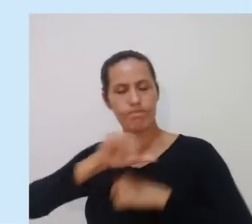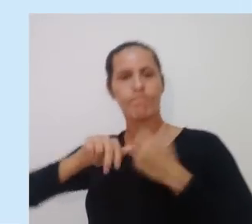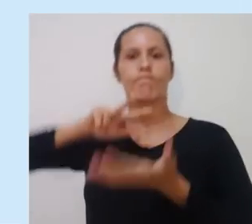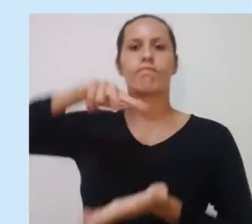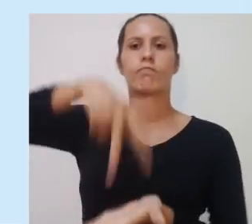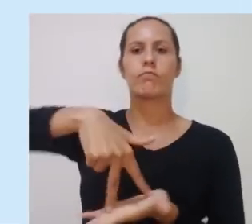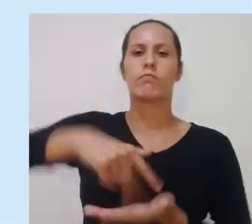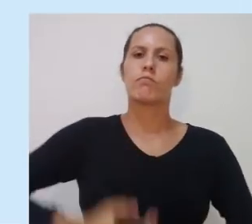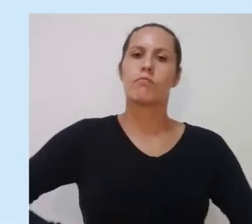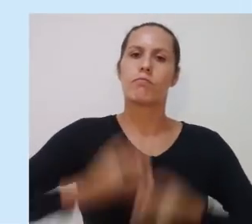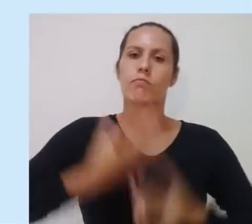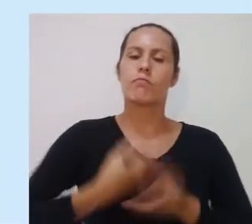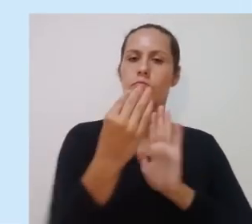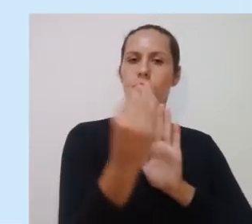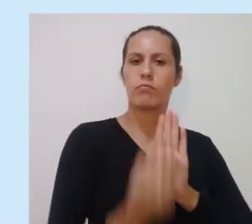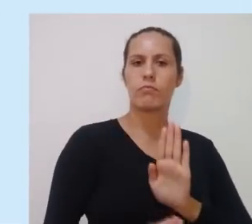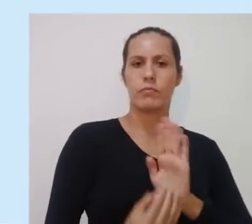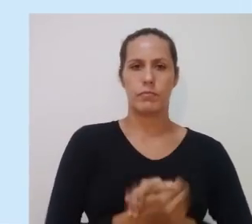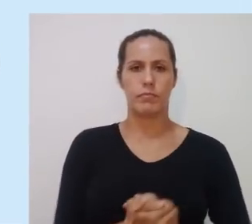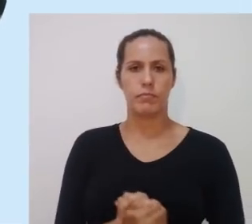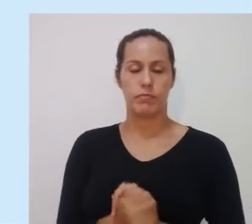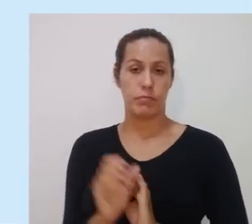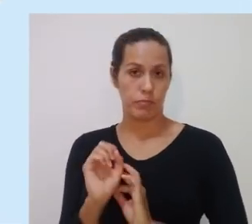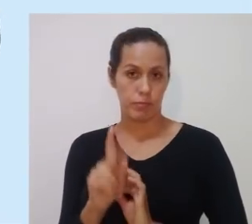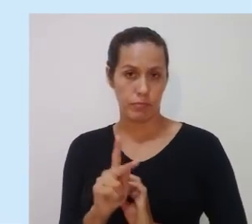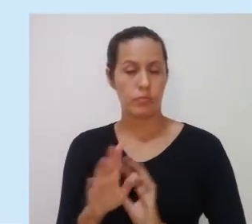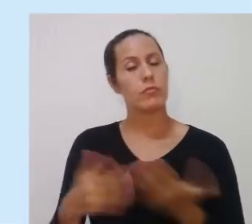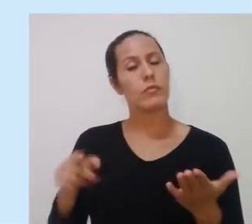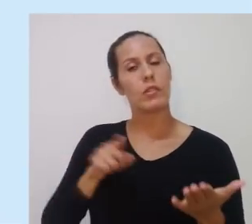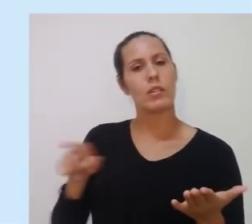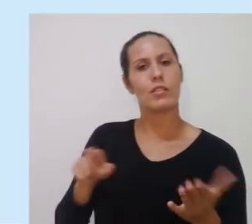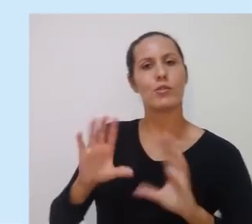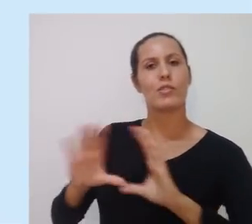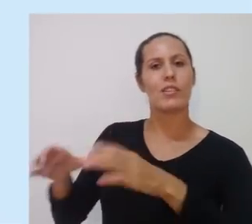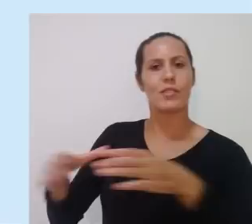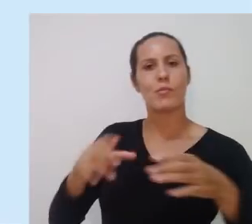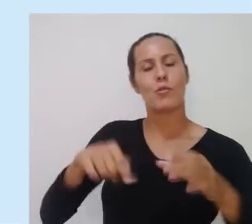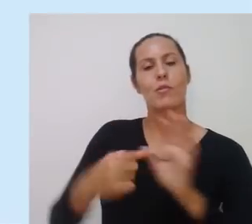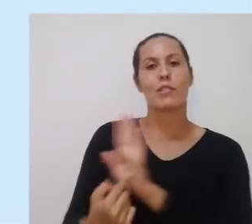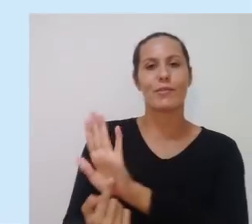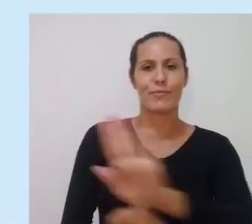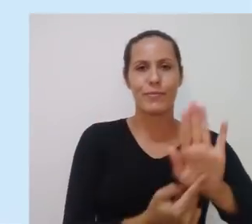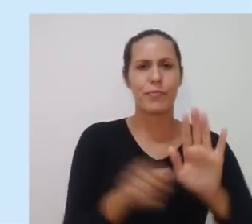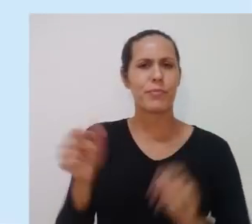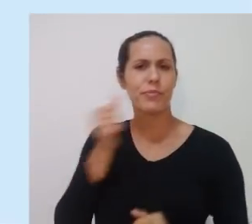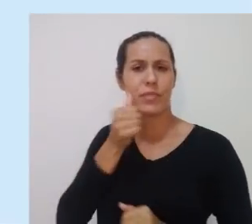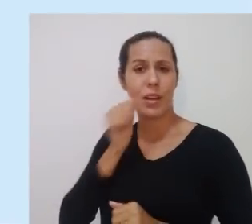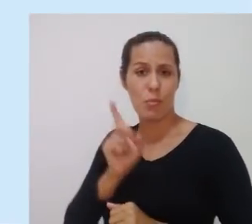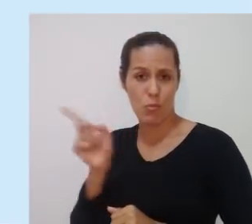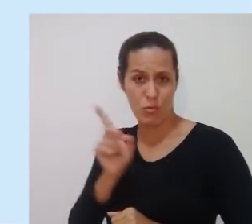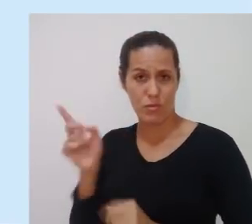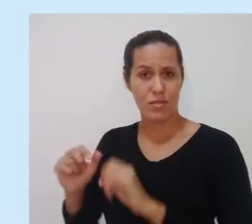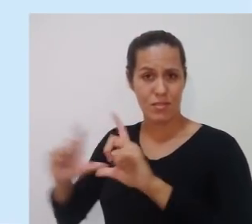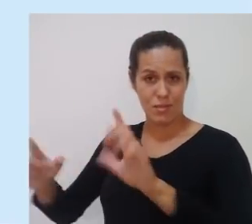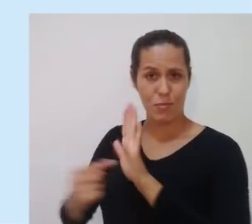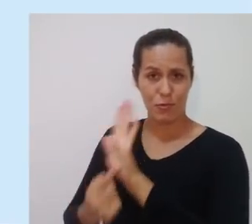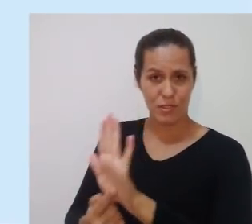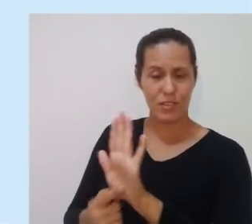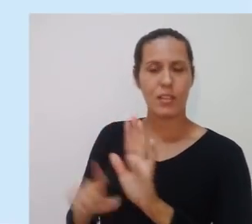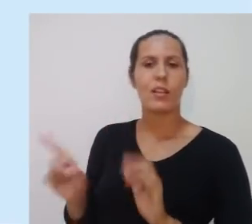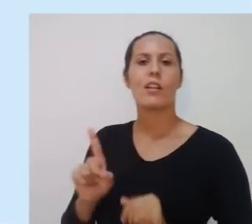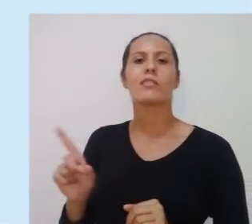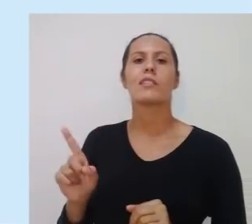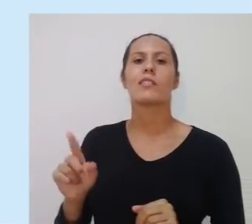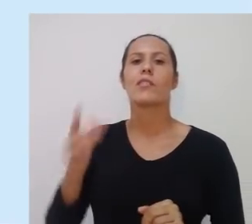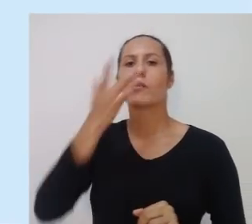simples espectador e ele passa a ser um real produtor de conteúdo, ok? É isso que esses movimentos vão trazer.